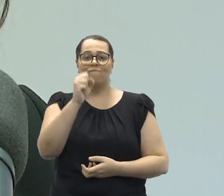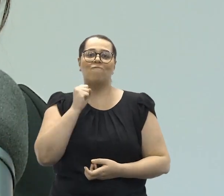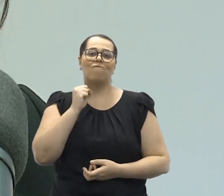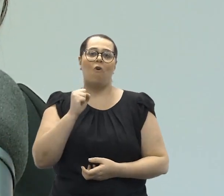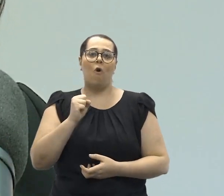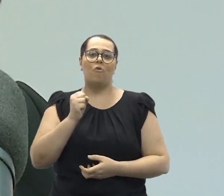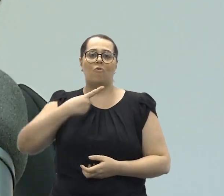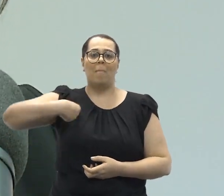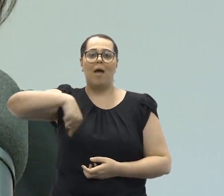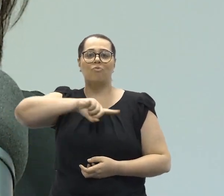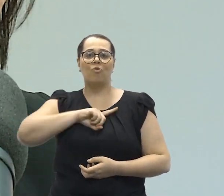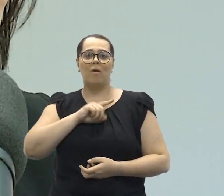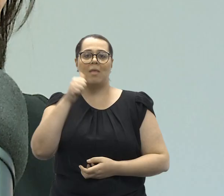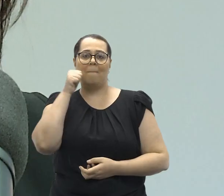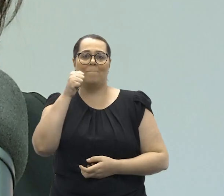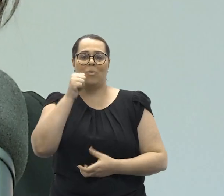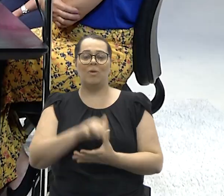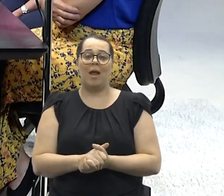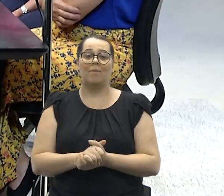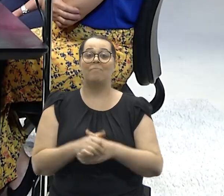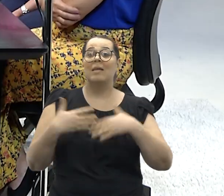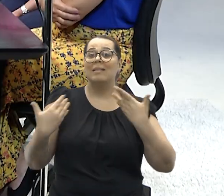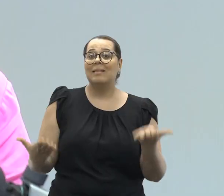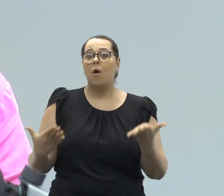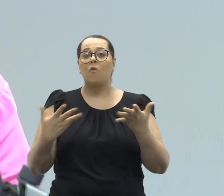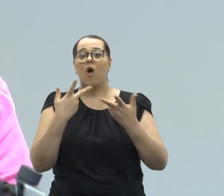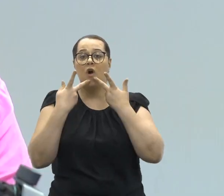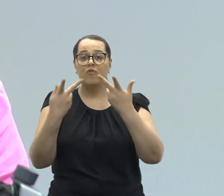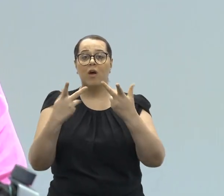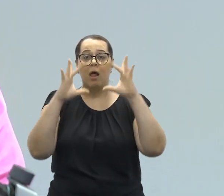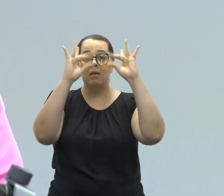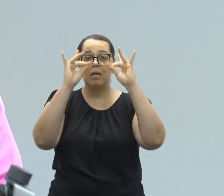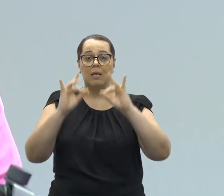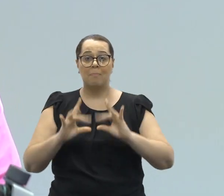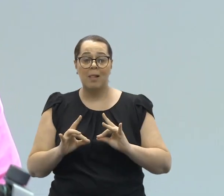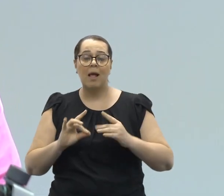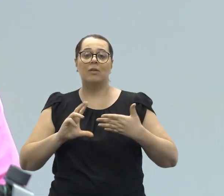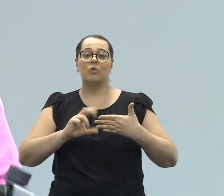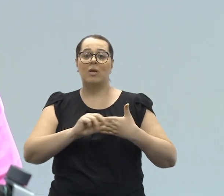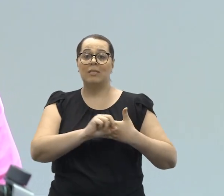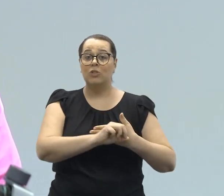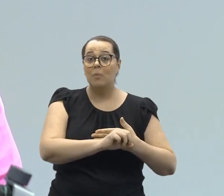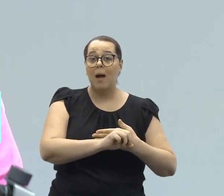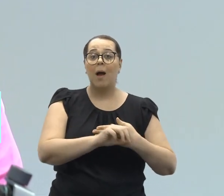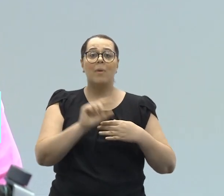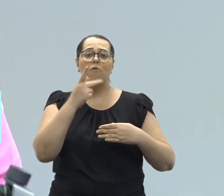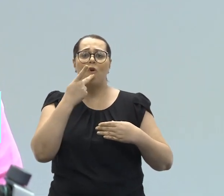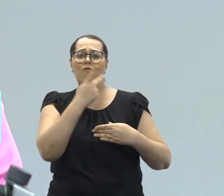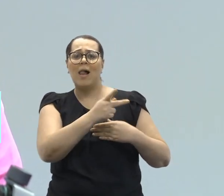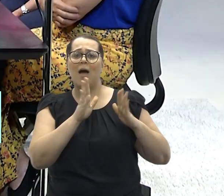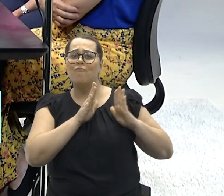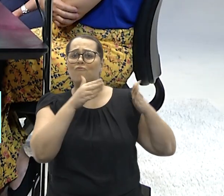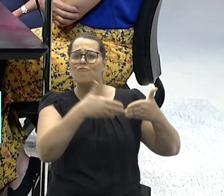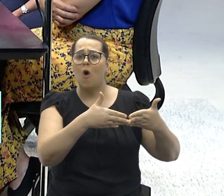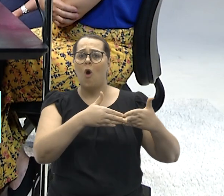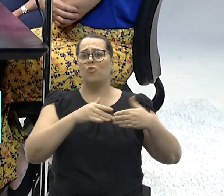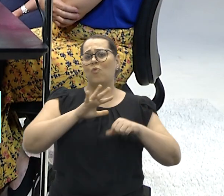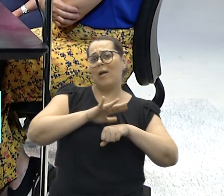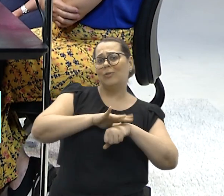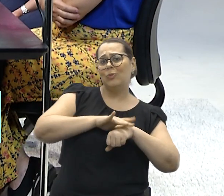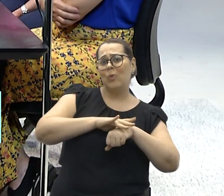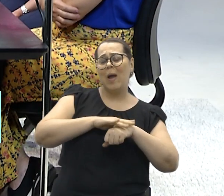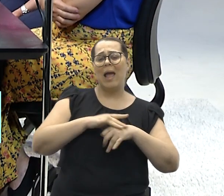nós mulheres. E nós não podíamos deixar de falar sobre essa questão do câncer de mama, não a partir da doença em si,